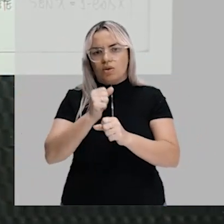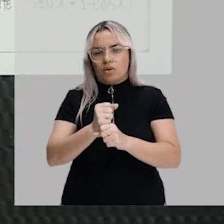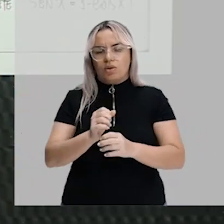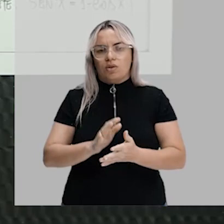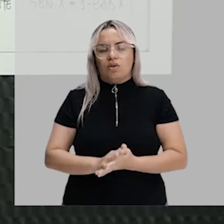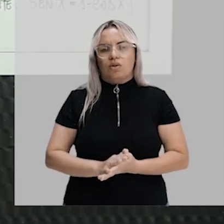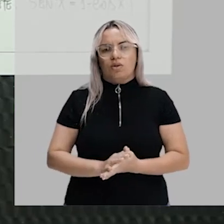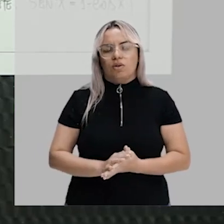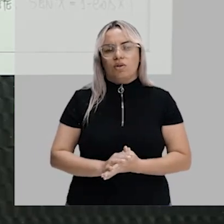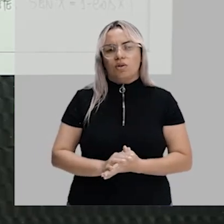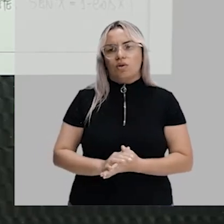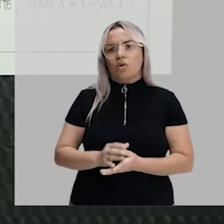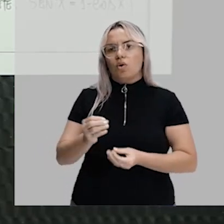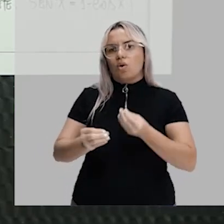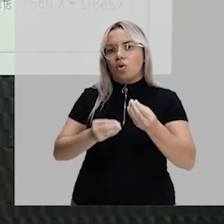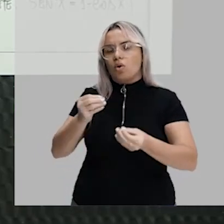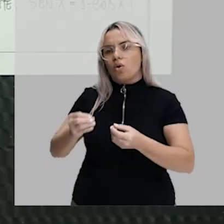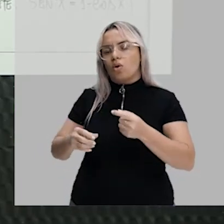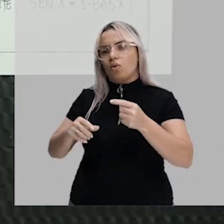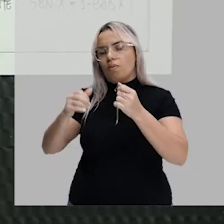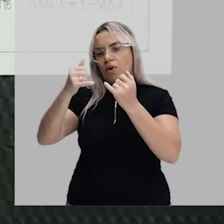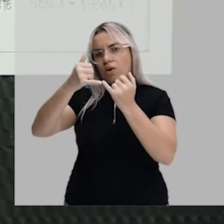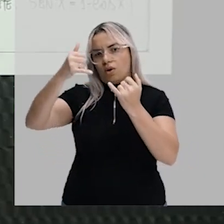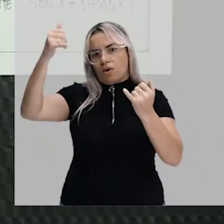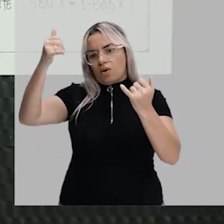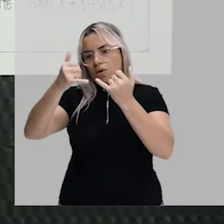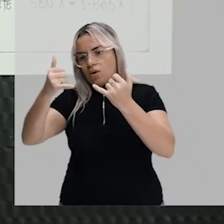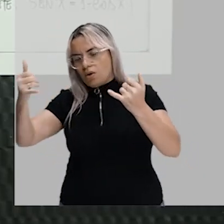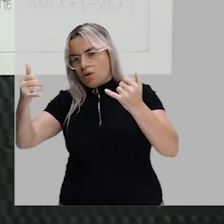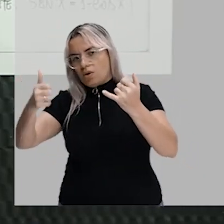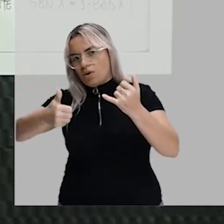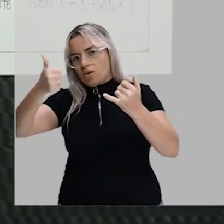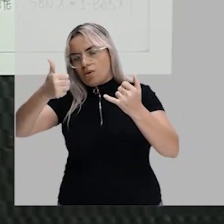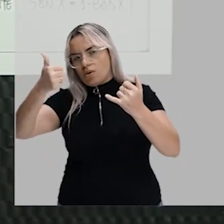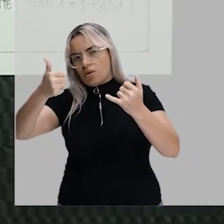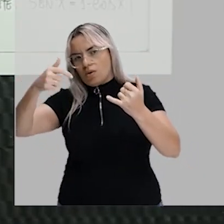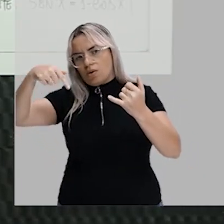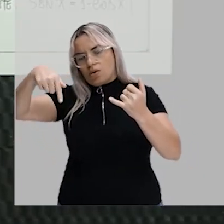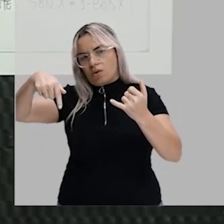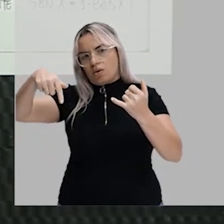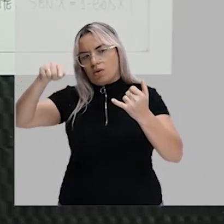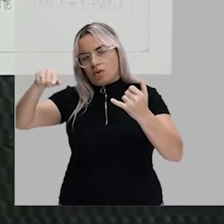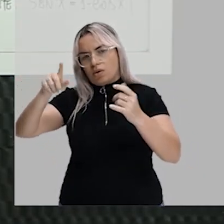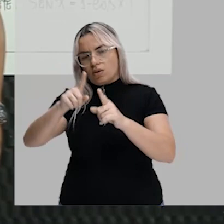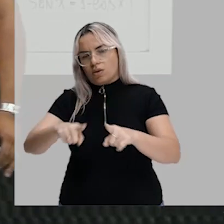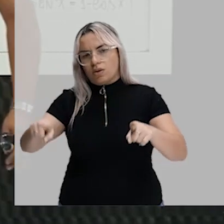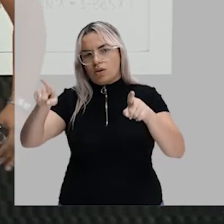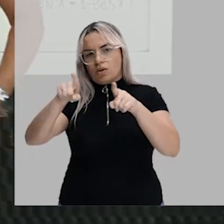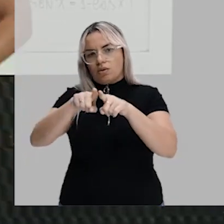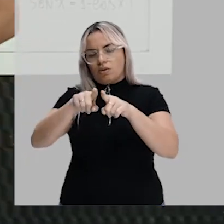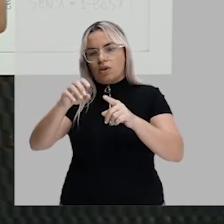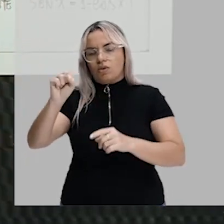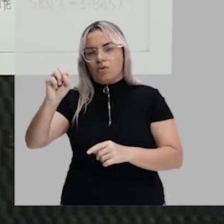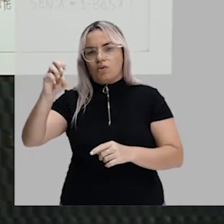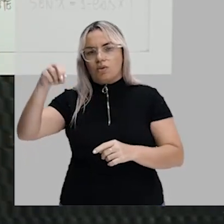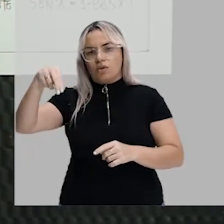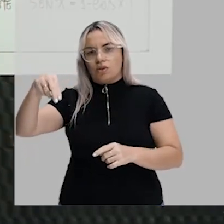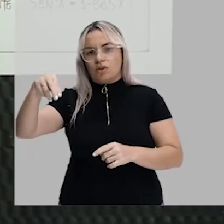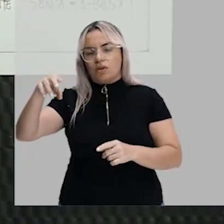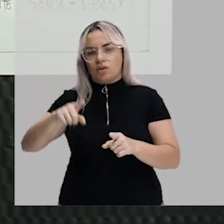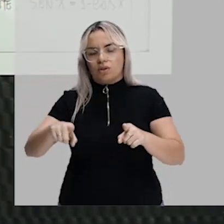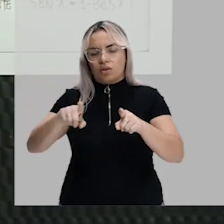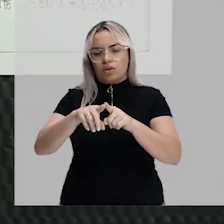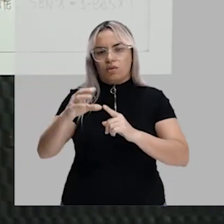primeiro quadrante você vai saber qual é aquele que tem o mesmo seno tá também no cosseno isso é importante que você saiba tá